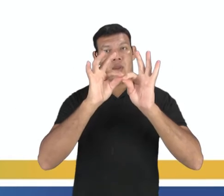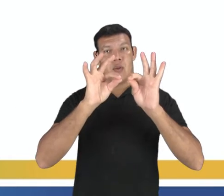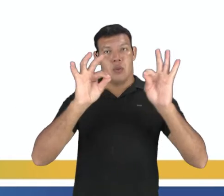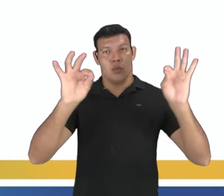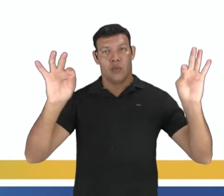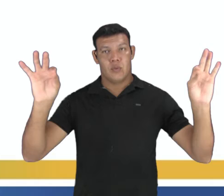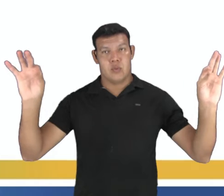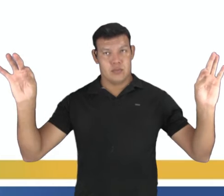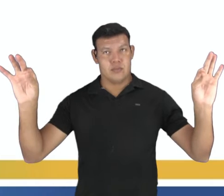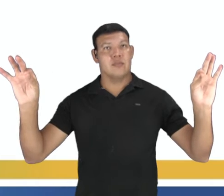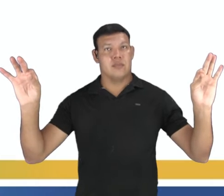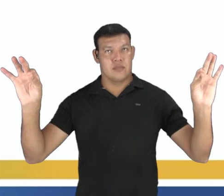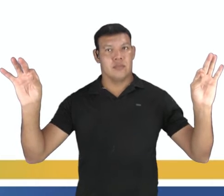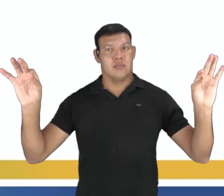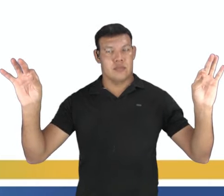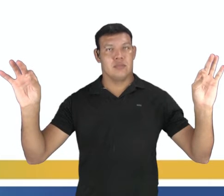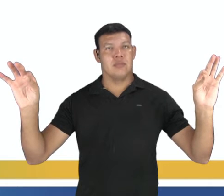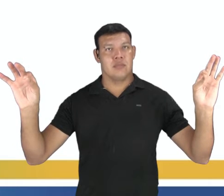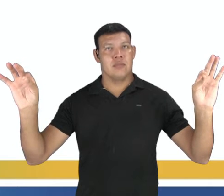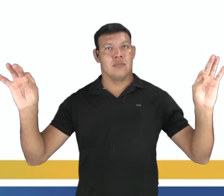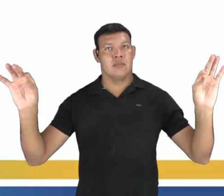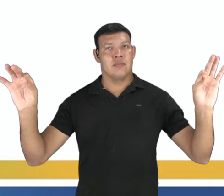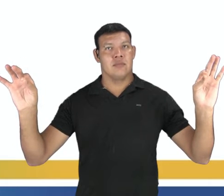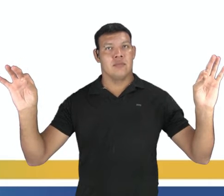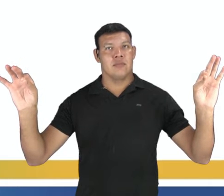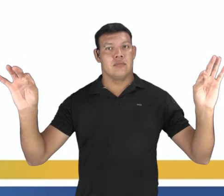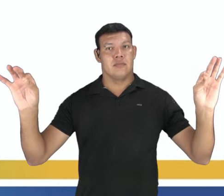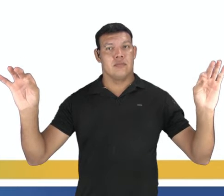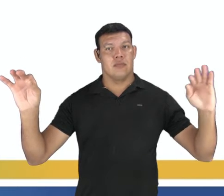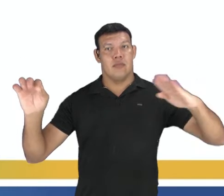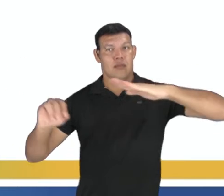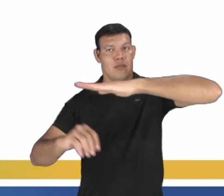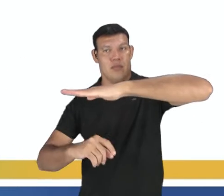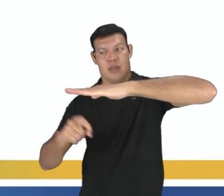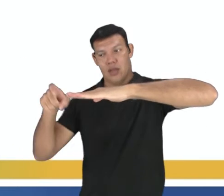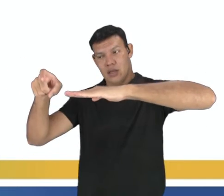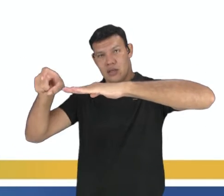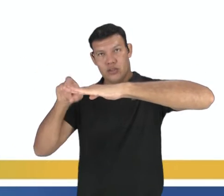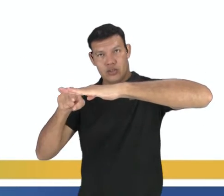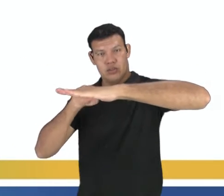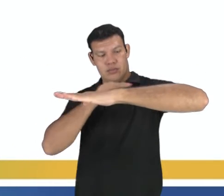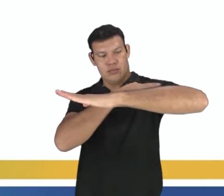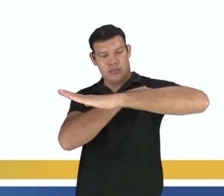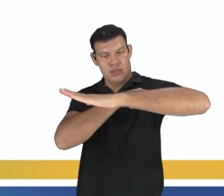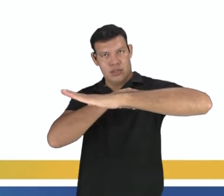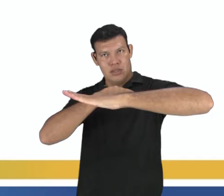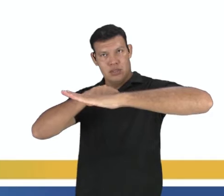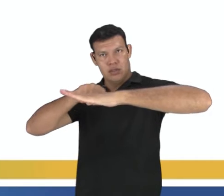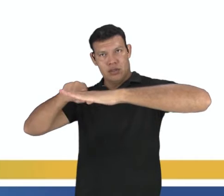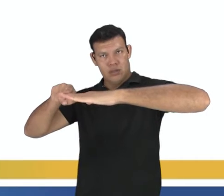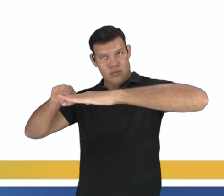situação. Traçando isso na reta, nós vamos ter aí do ponto menos 2